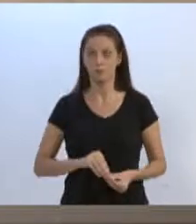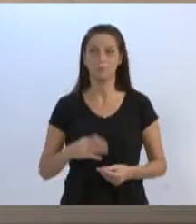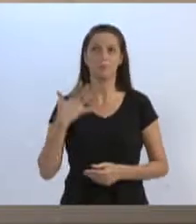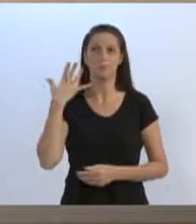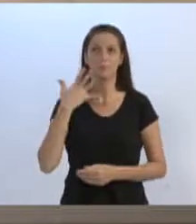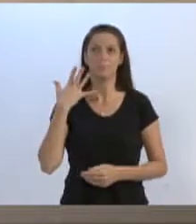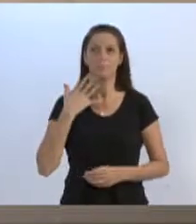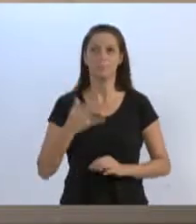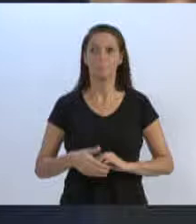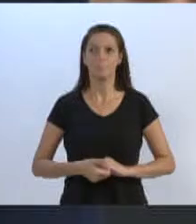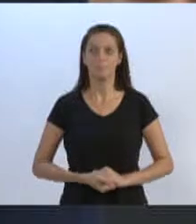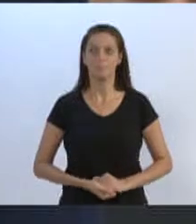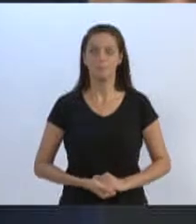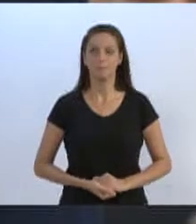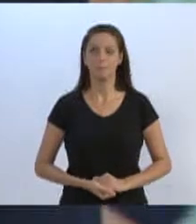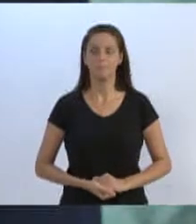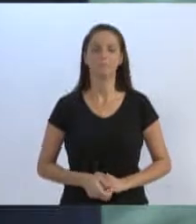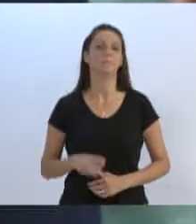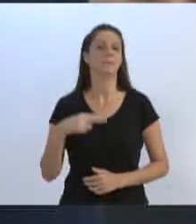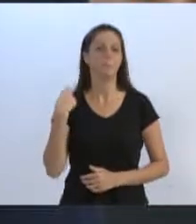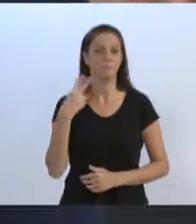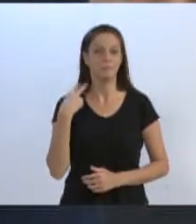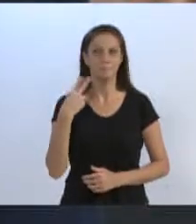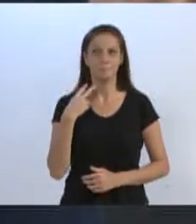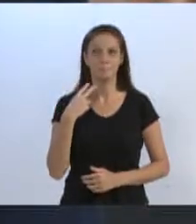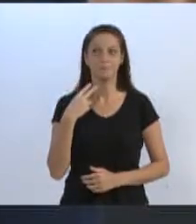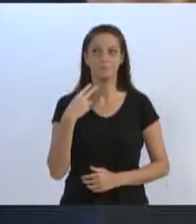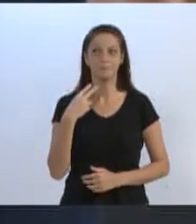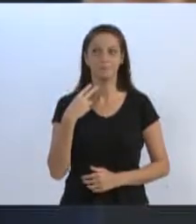pronunciamento. Vereador Almir Vieira,